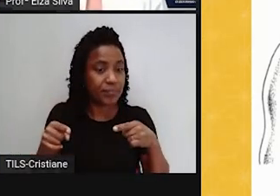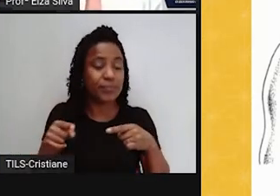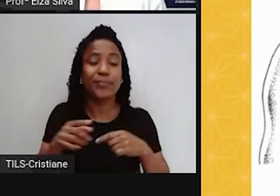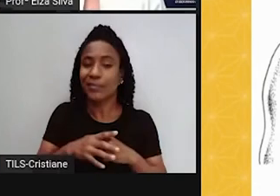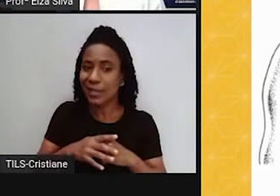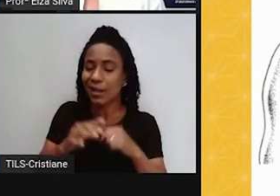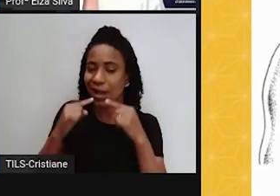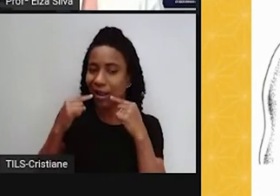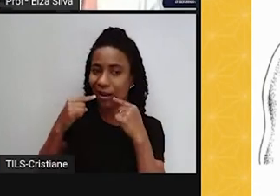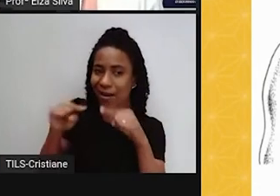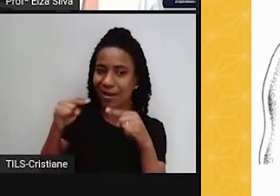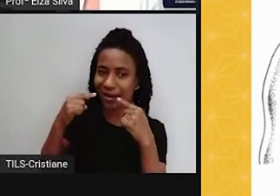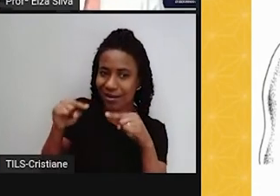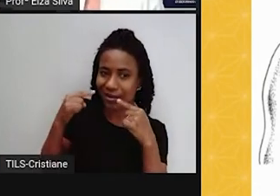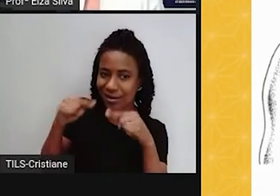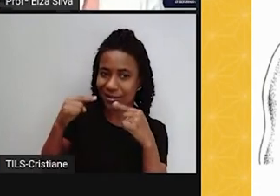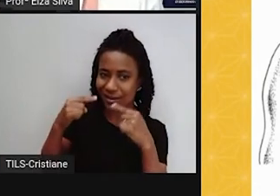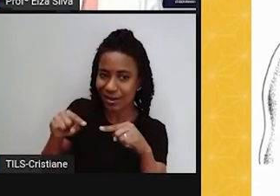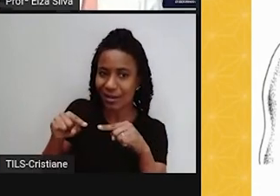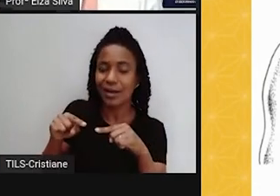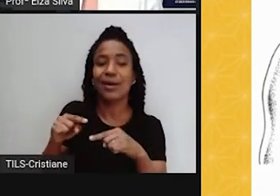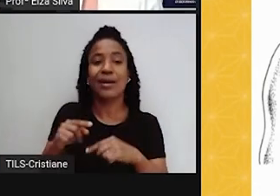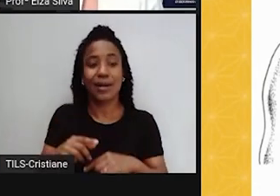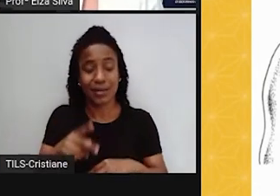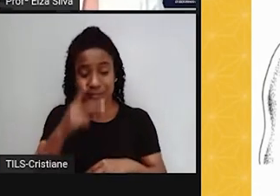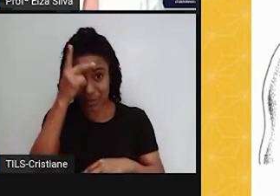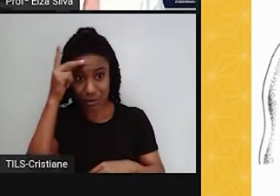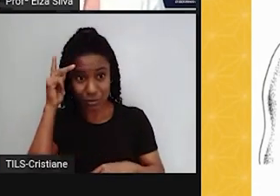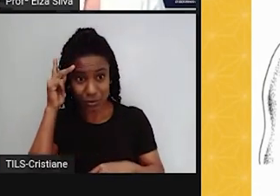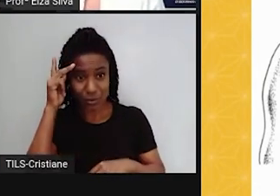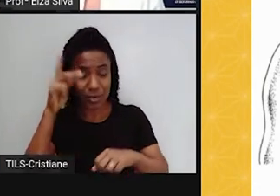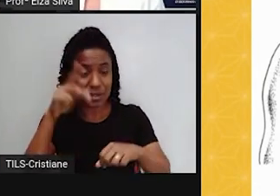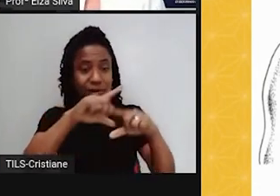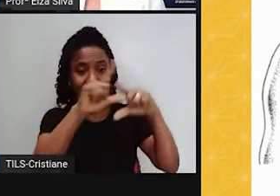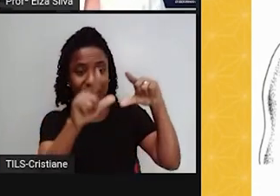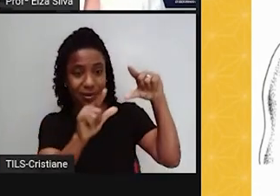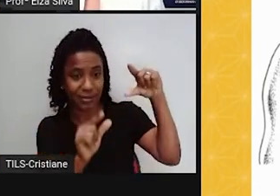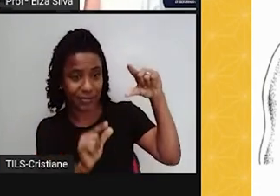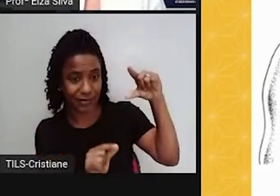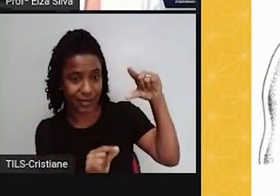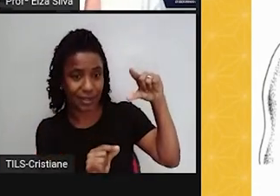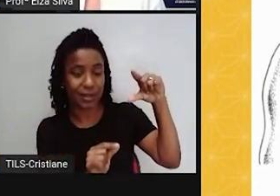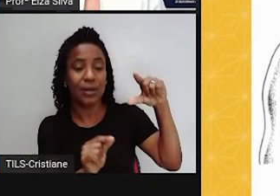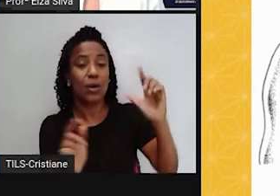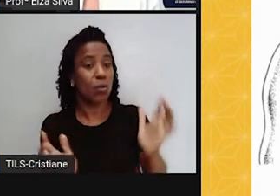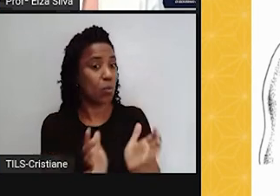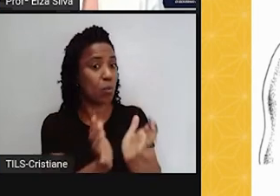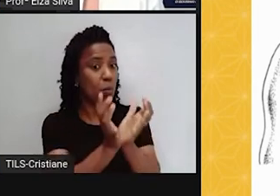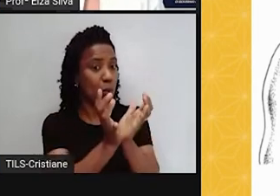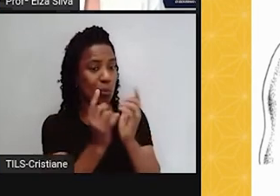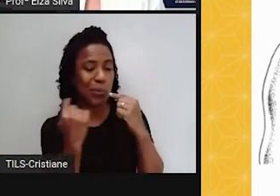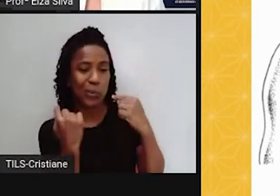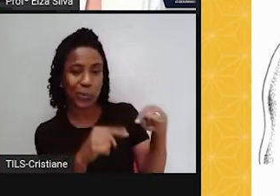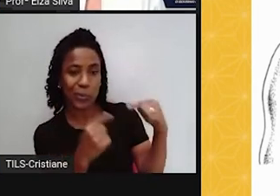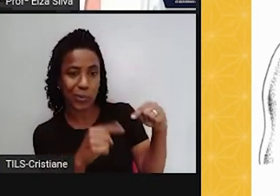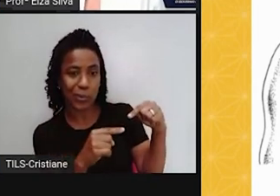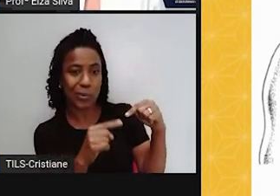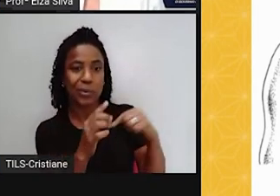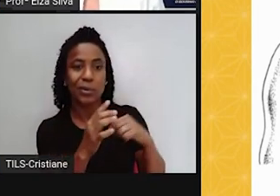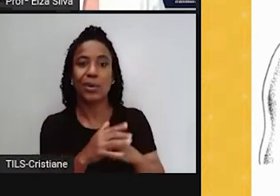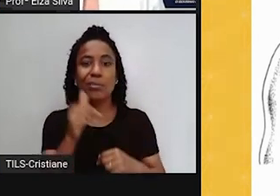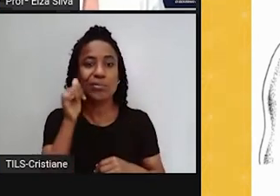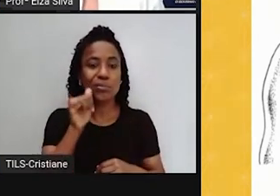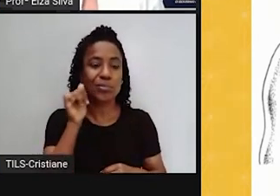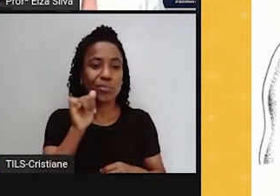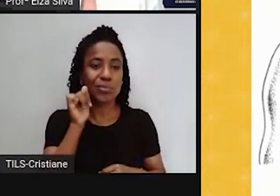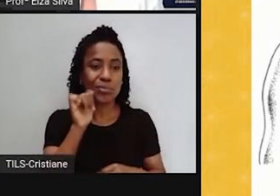a mentalidade colonial do povo africano e fala, gente, especificamente das mulheres negras que